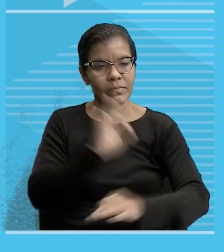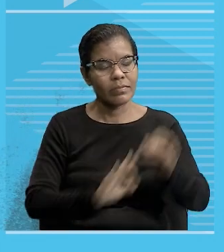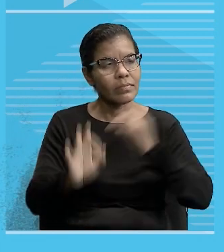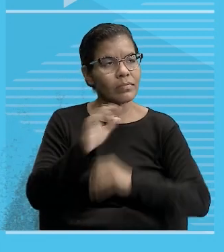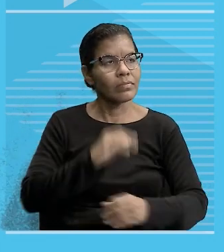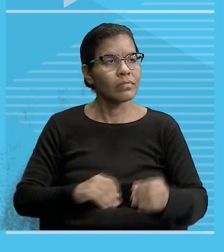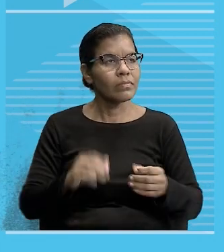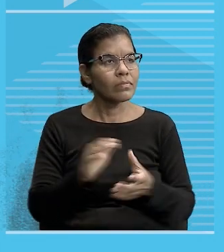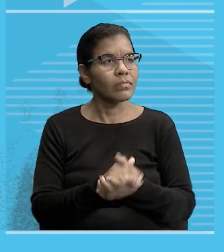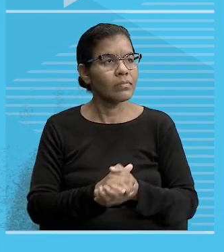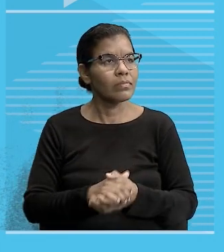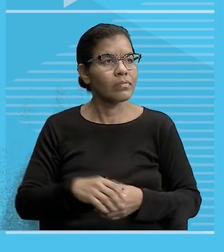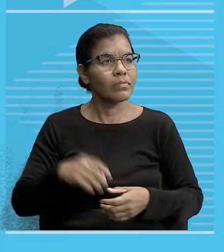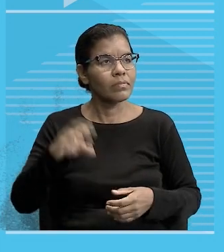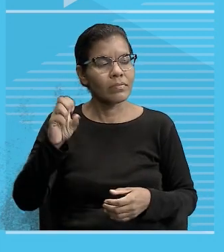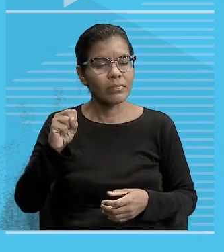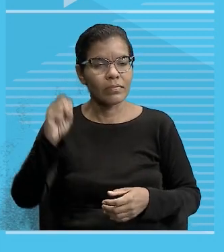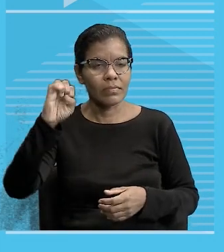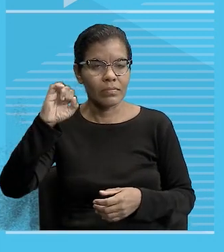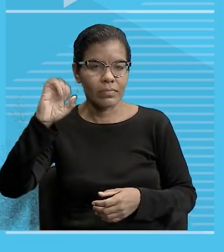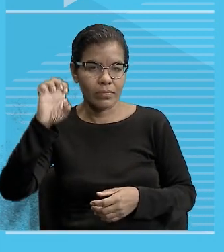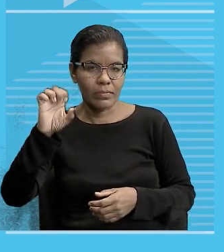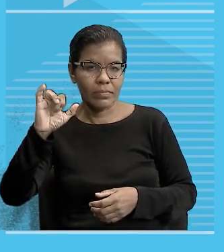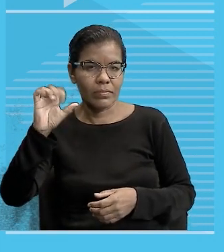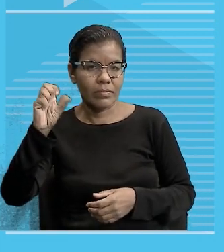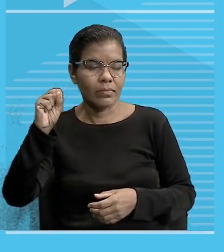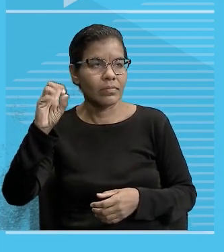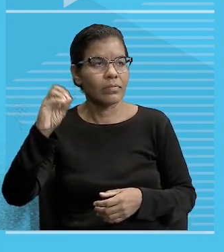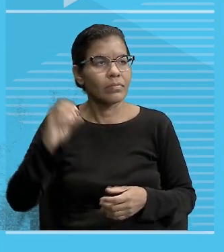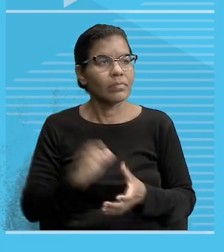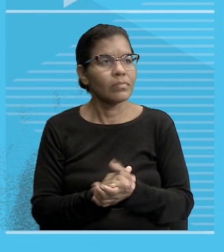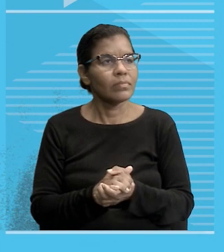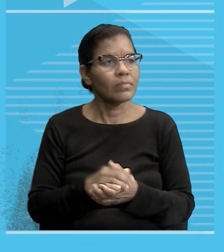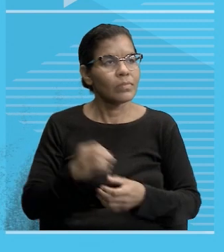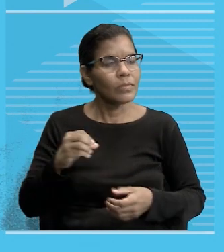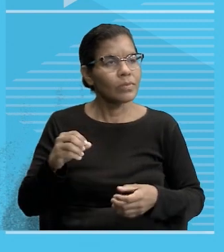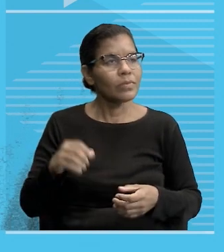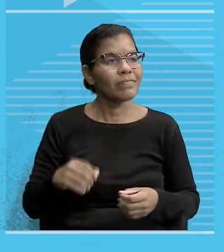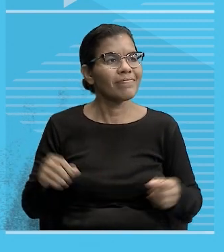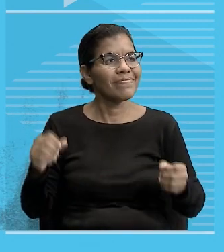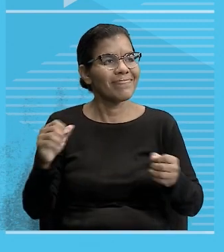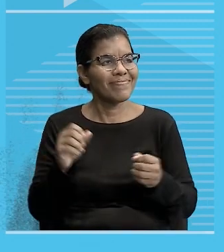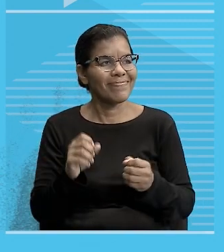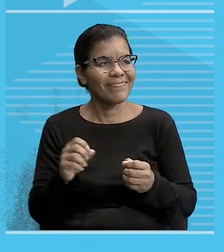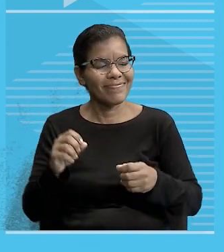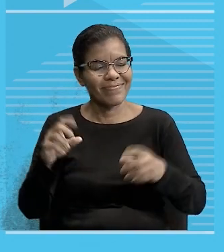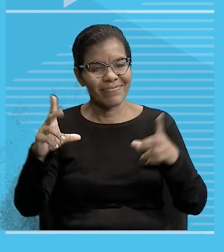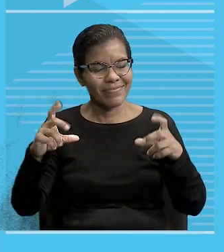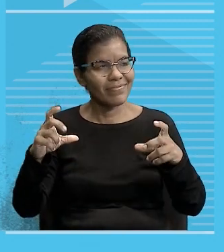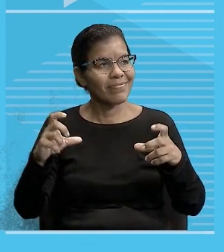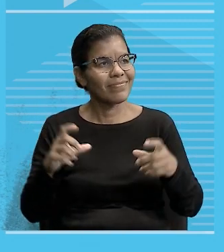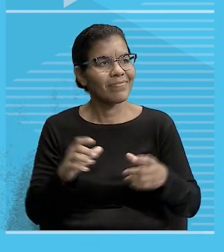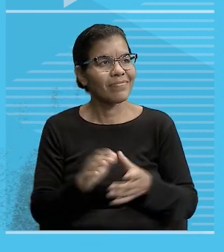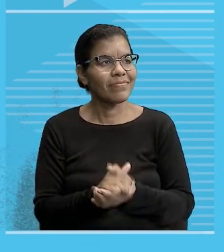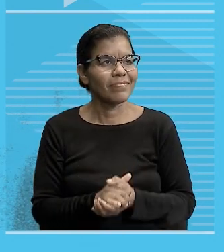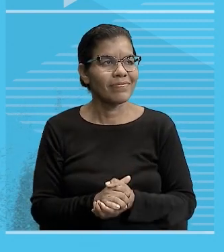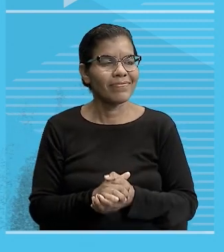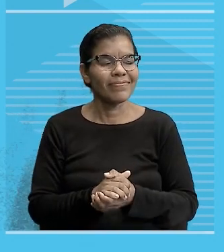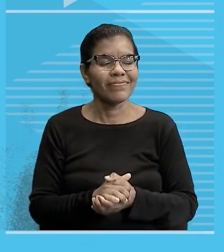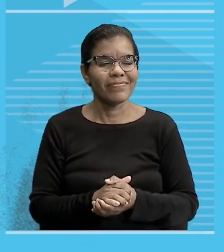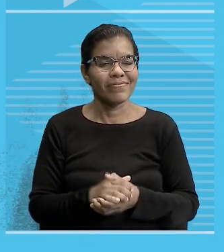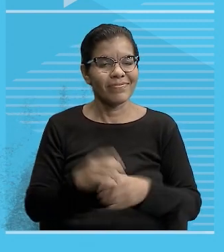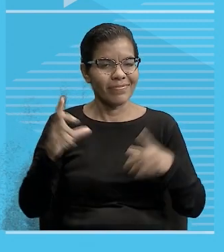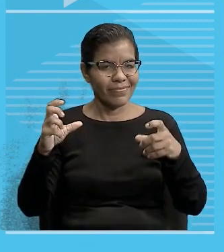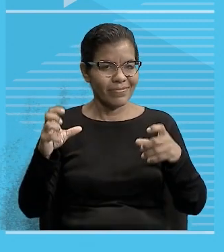6 o ator desculpa o ato o ato de tirar